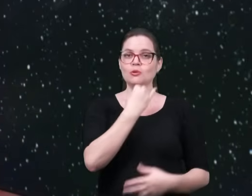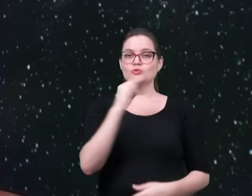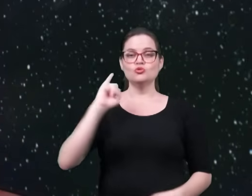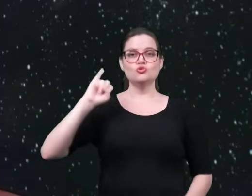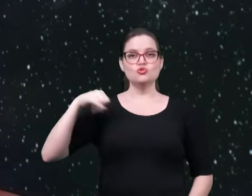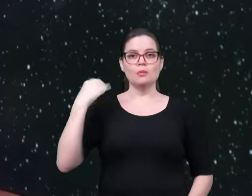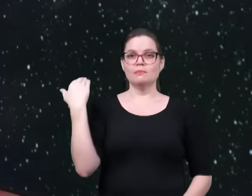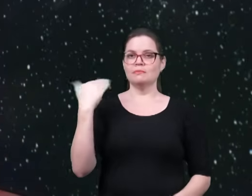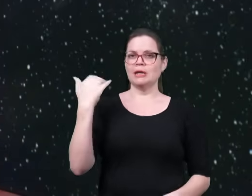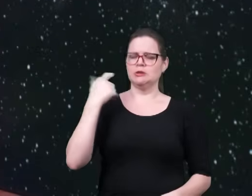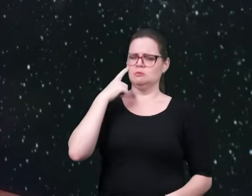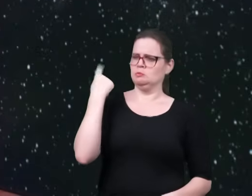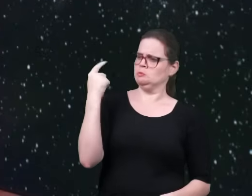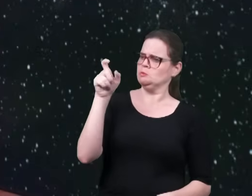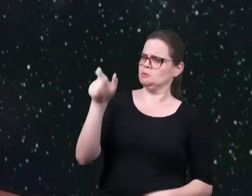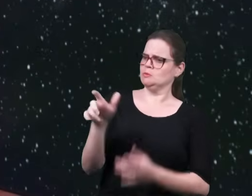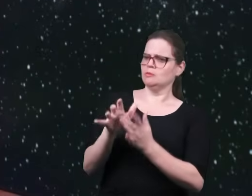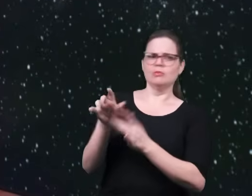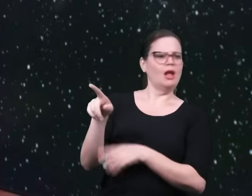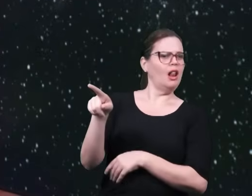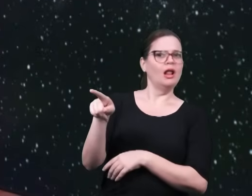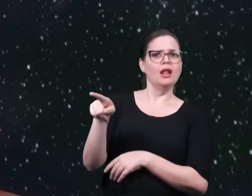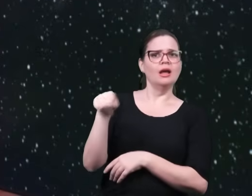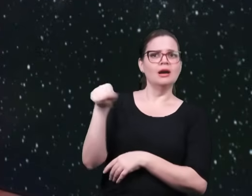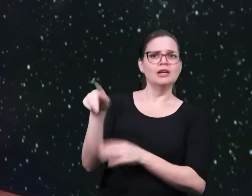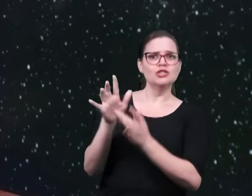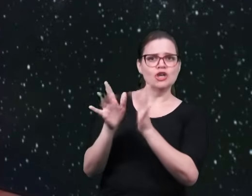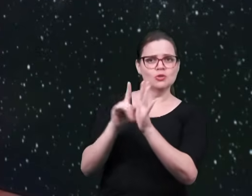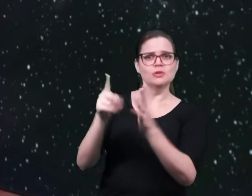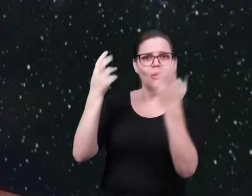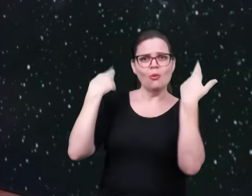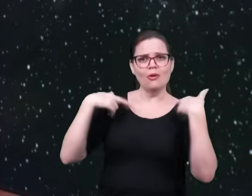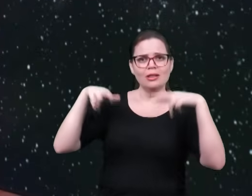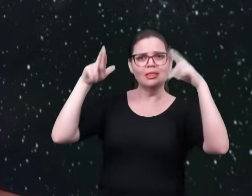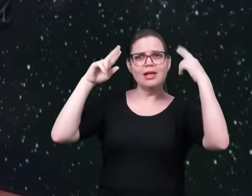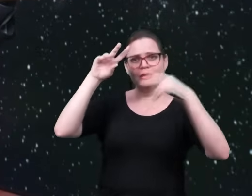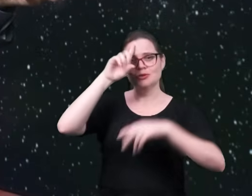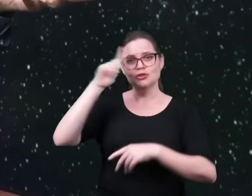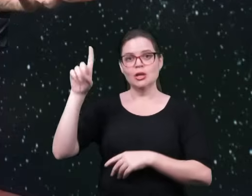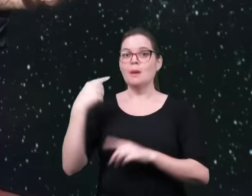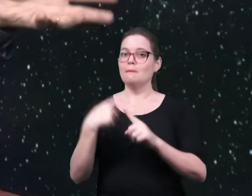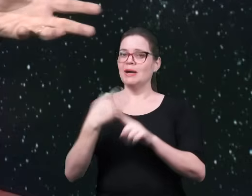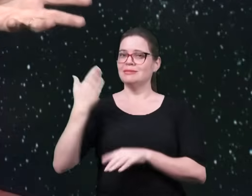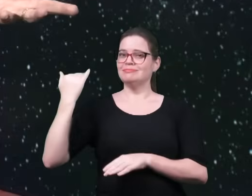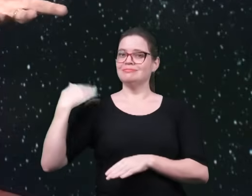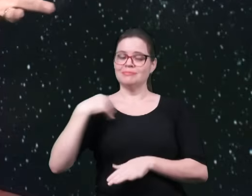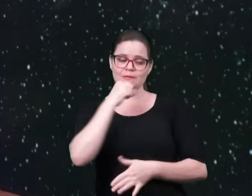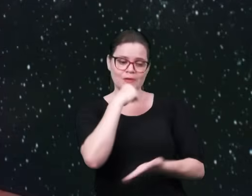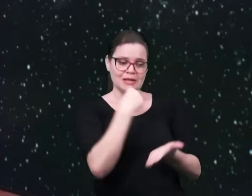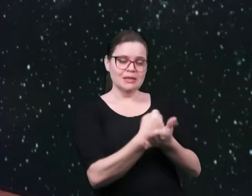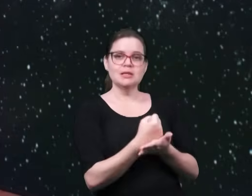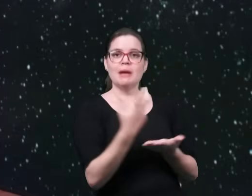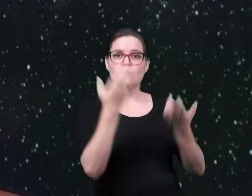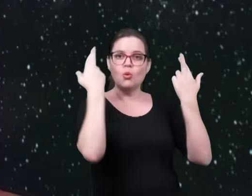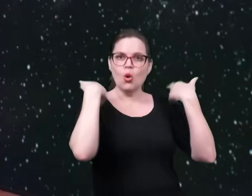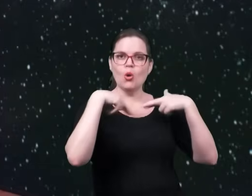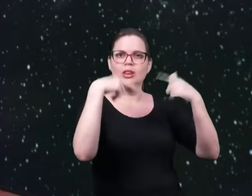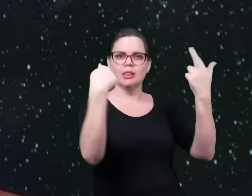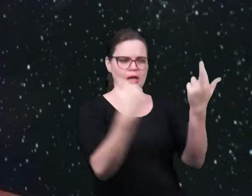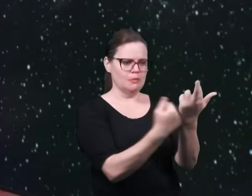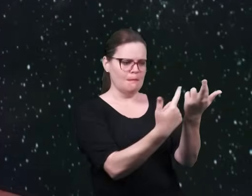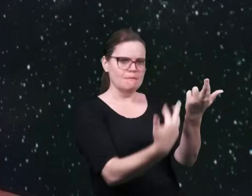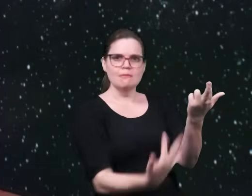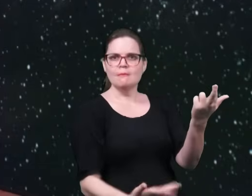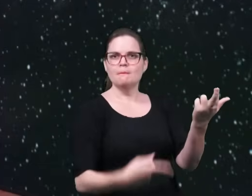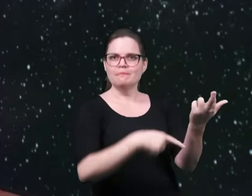é o Cordeiro de Deus, porque no passado eram os animais, literalmente os cordeiros, outros